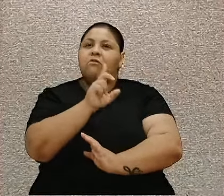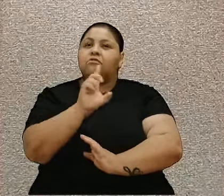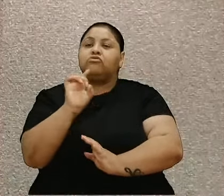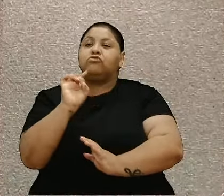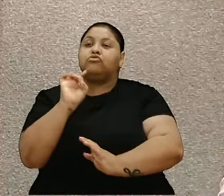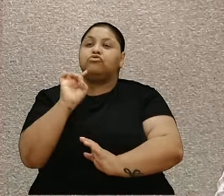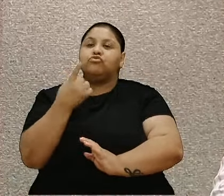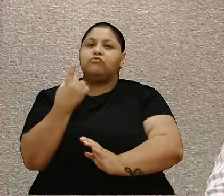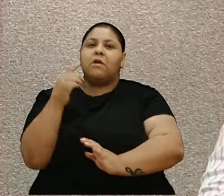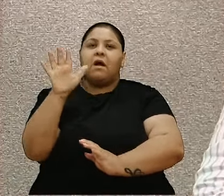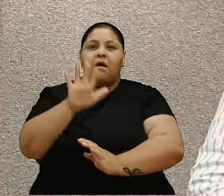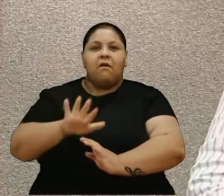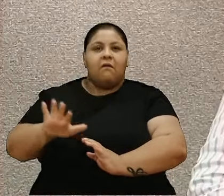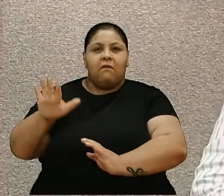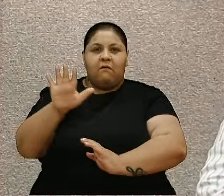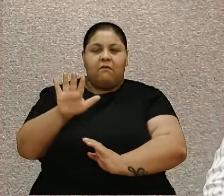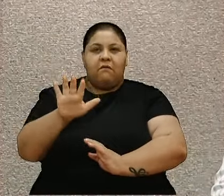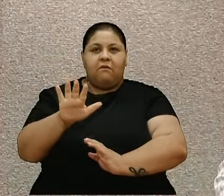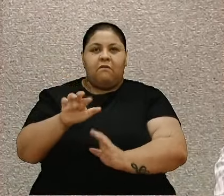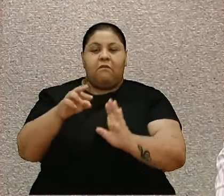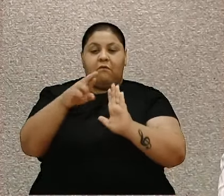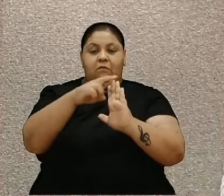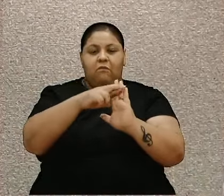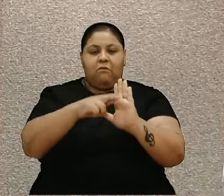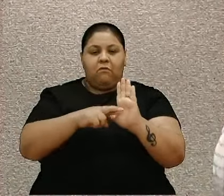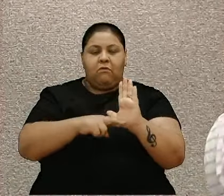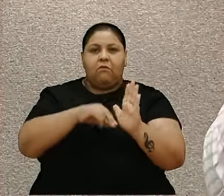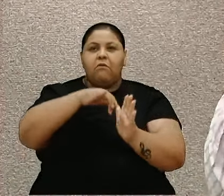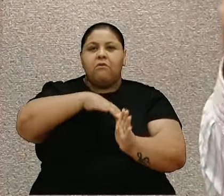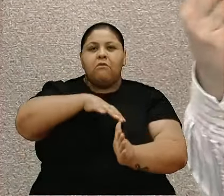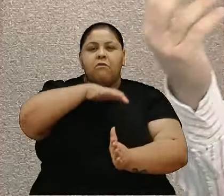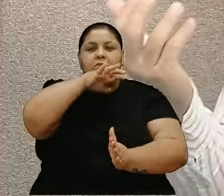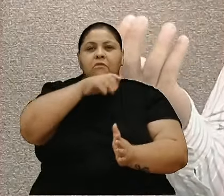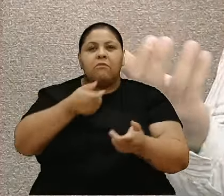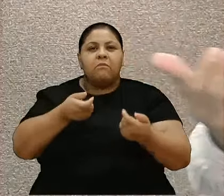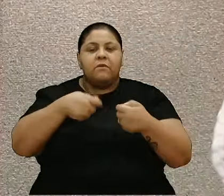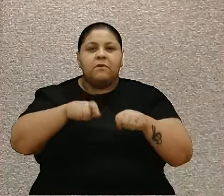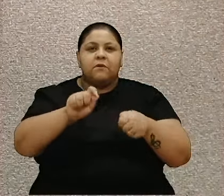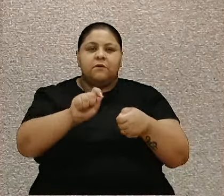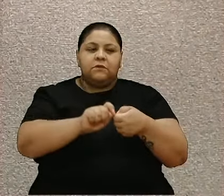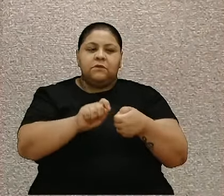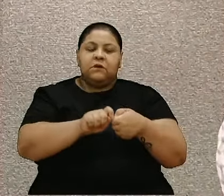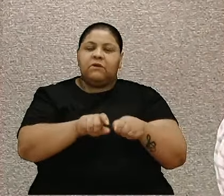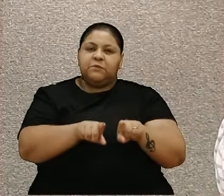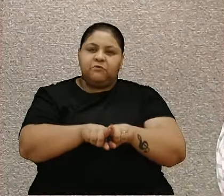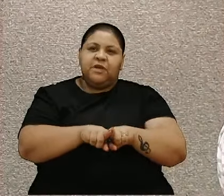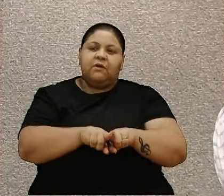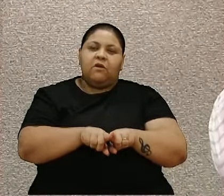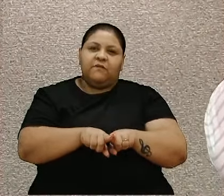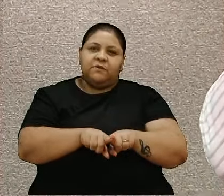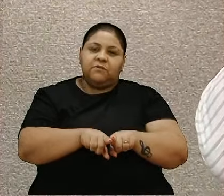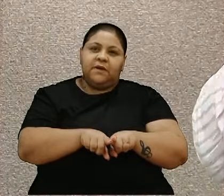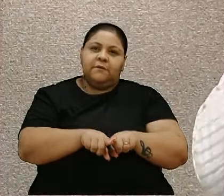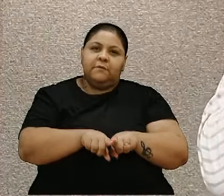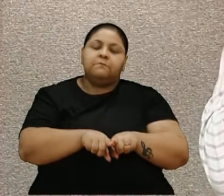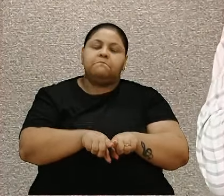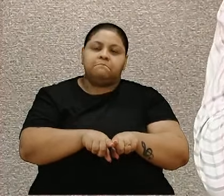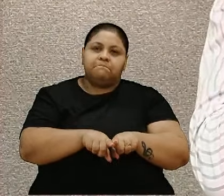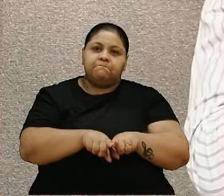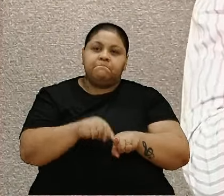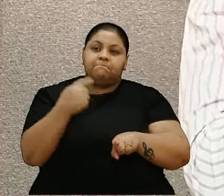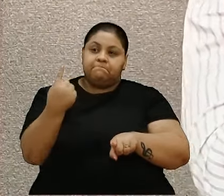área. Então, a regularização fundiária, ela deve ser feita no âmbito cidade inteira. Uma